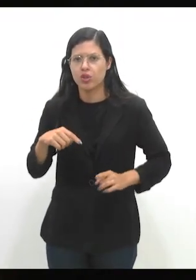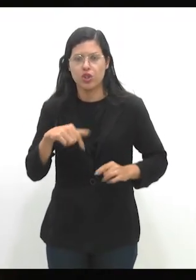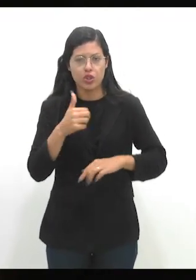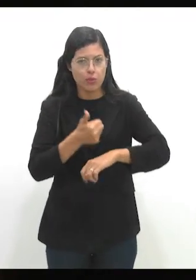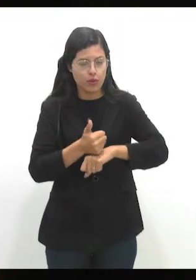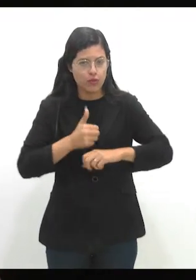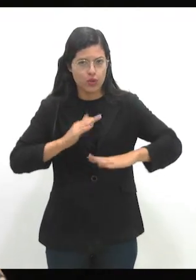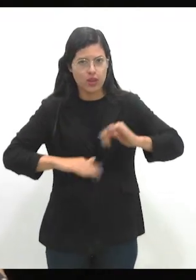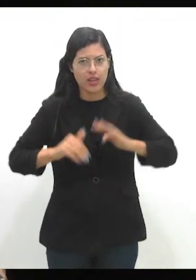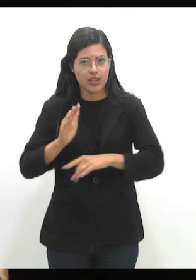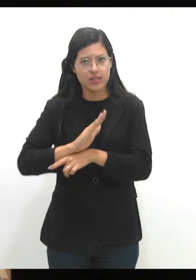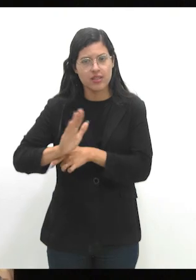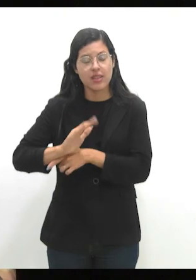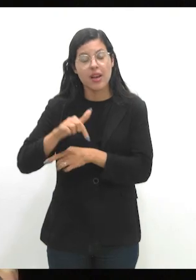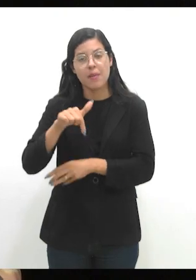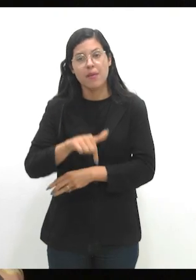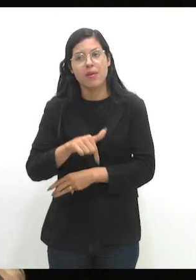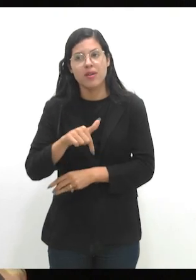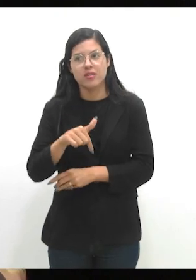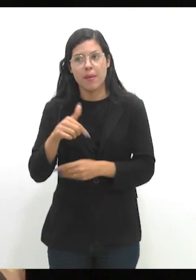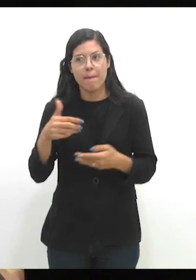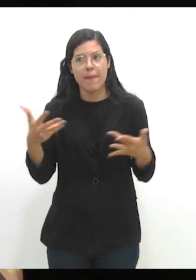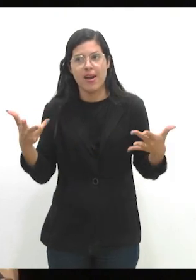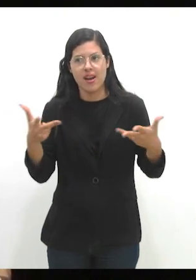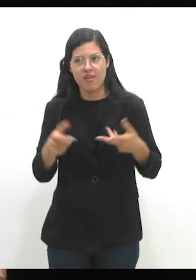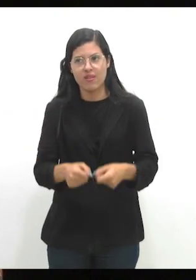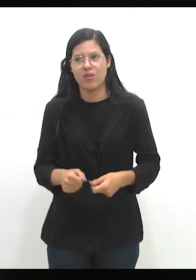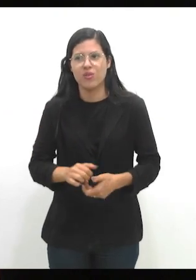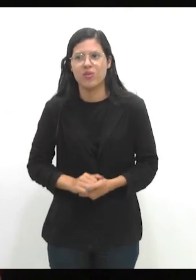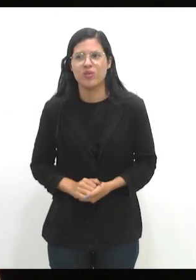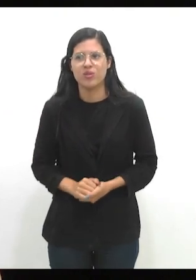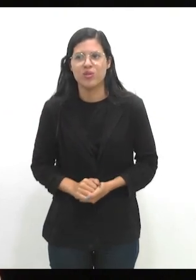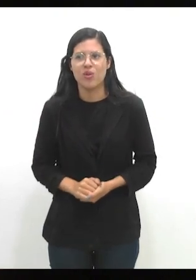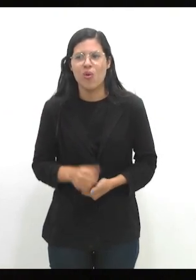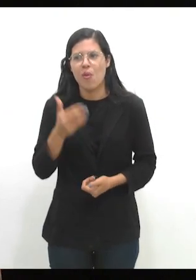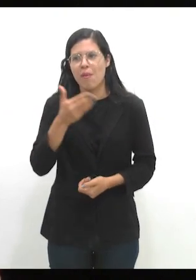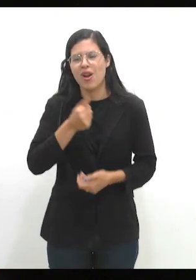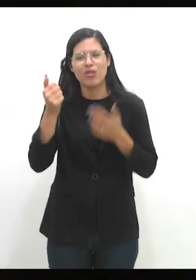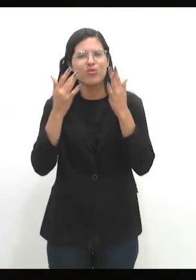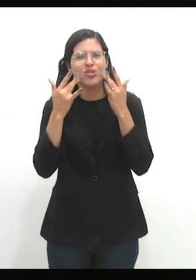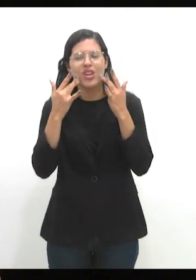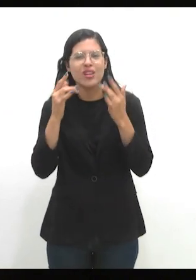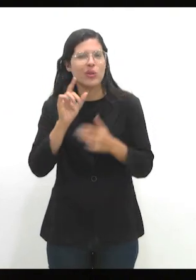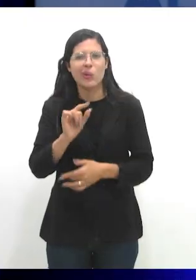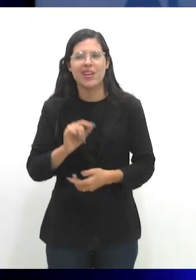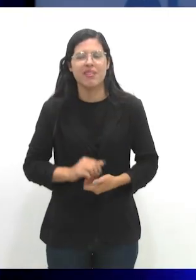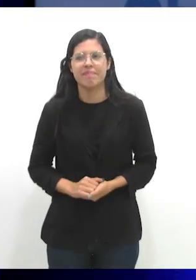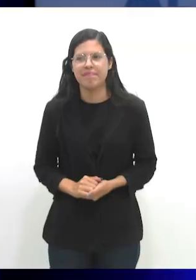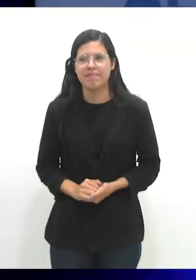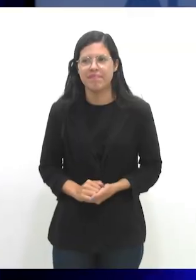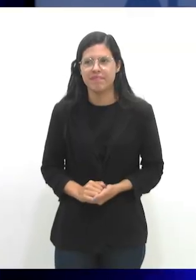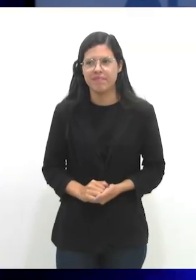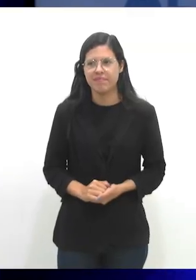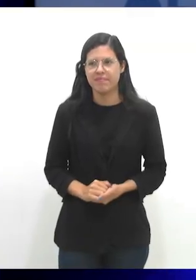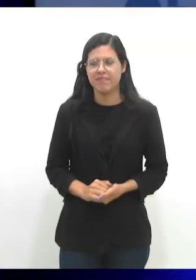nos representa, e isso é maravilhoso. E o melhor de tudo isso, o melhor do teatro é o quê?